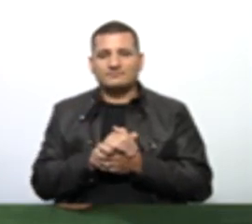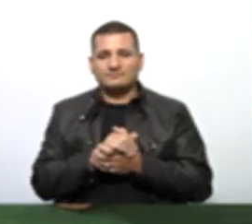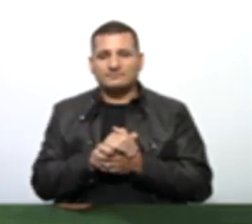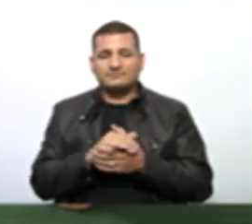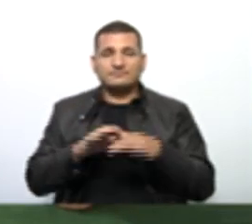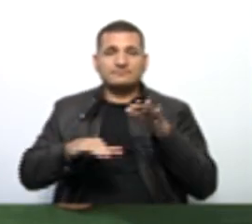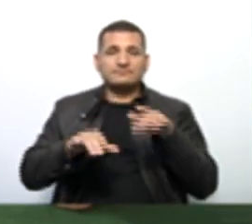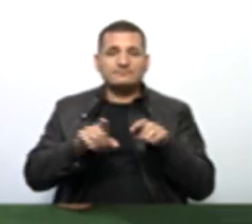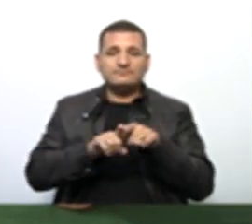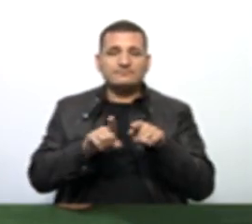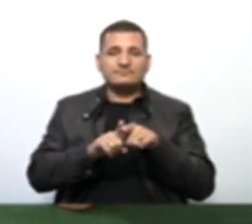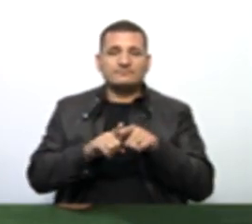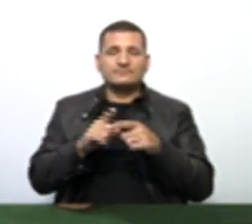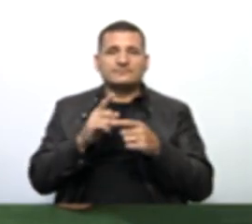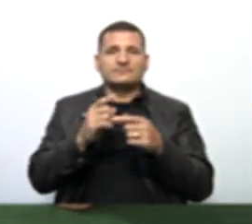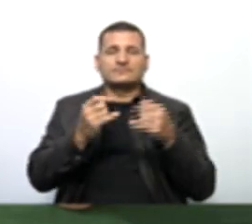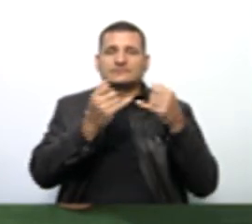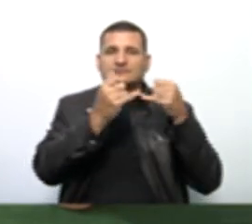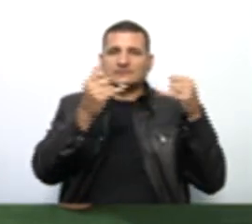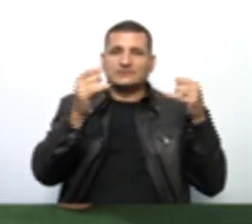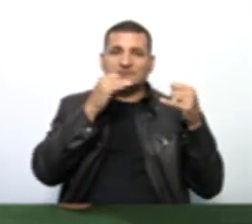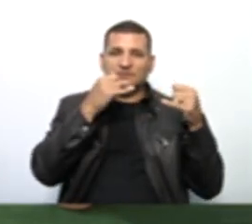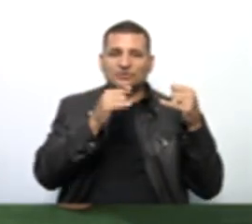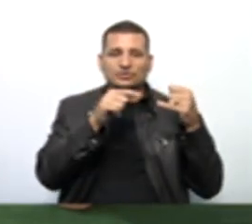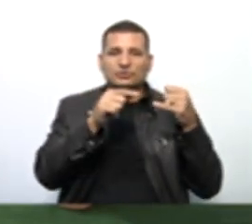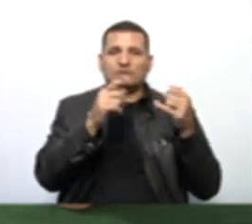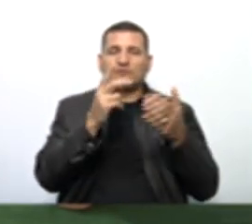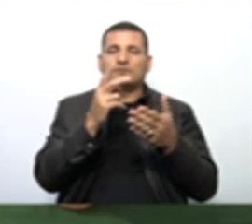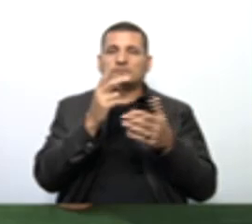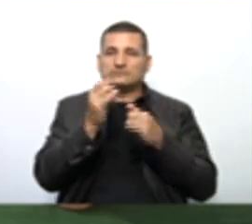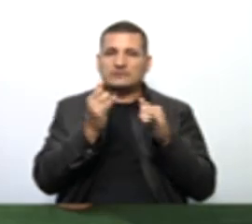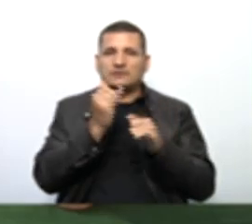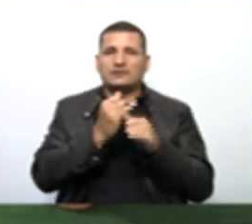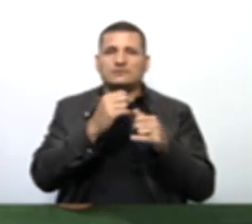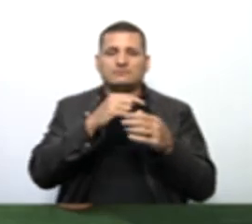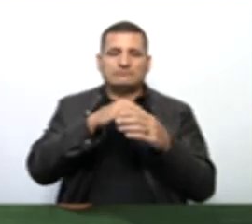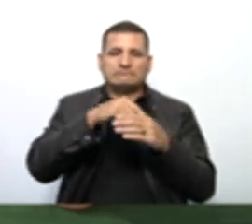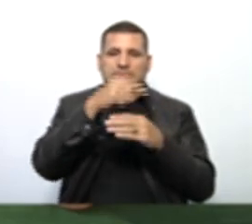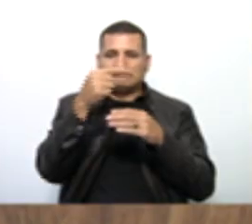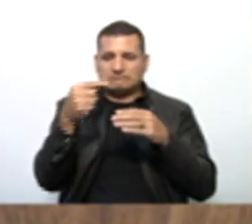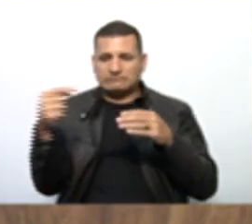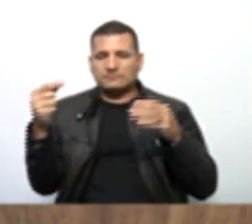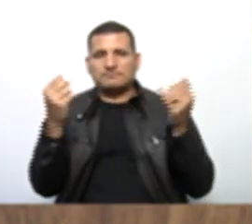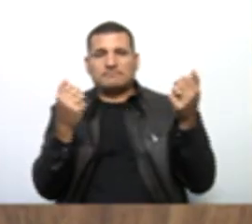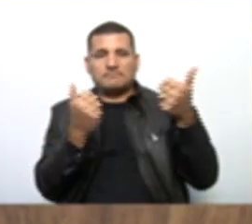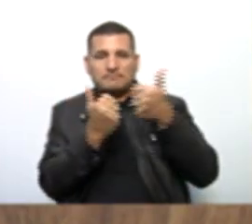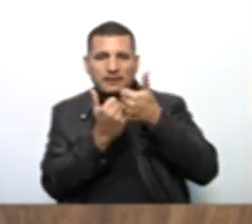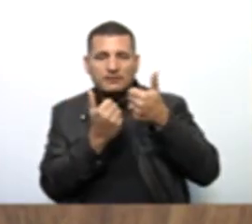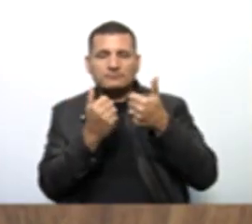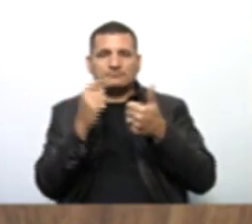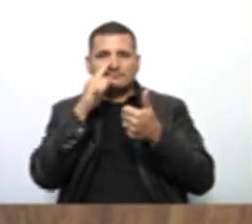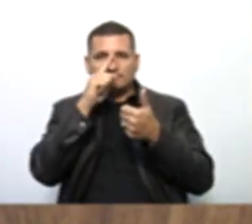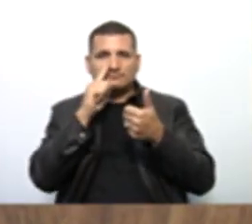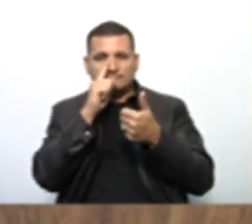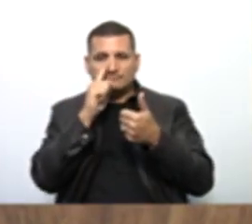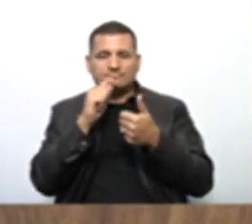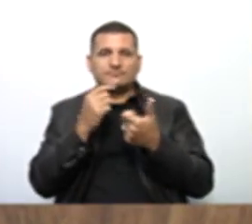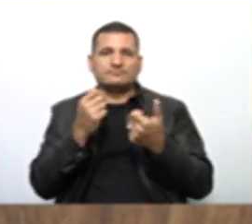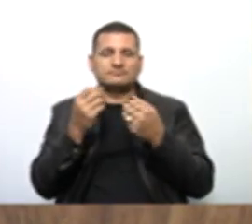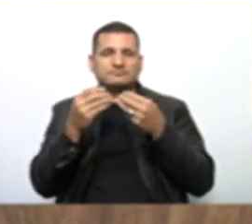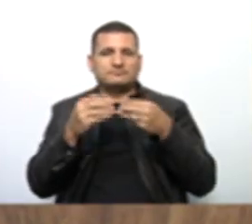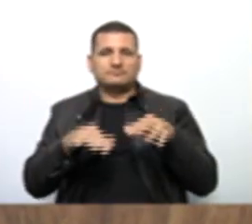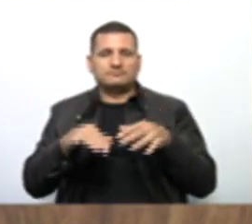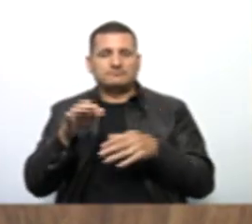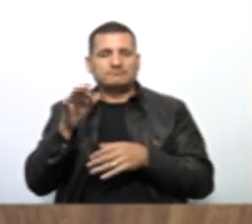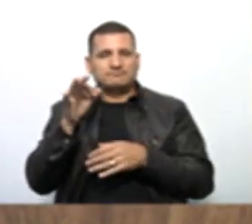estava o produto onde passa o fim da energia elétrica que ela gosta é essa mesmo cabo que não têm proteção alguma e vai prejudicar com